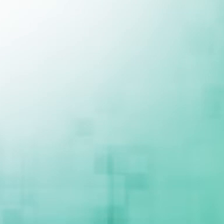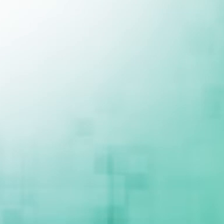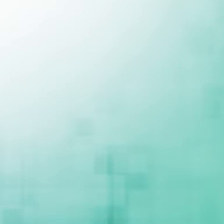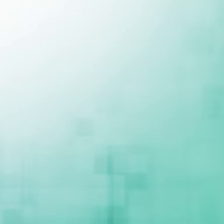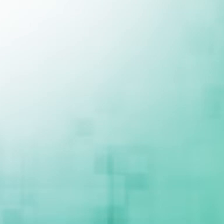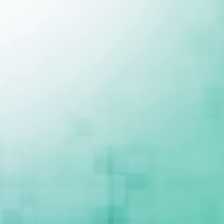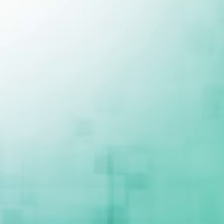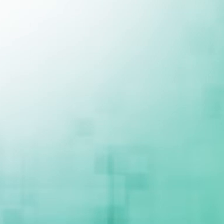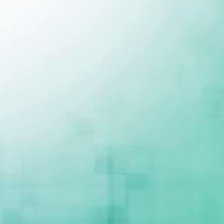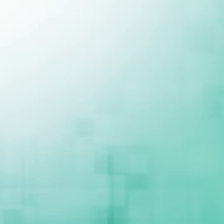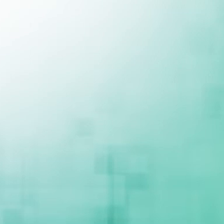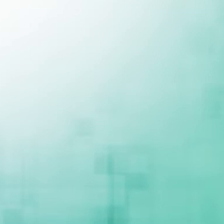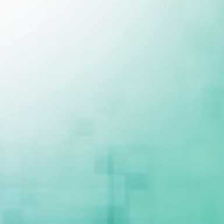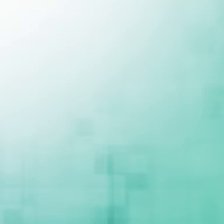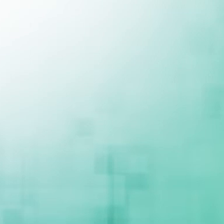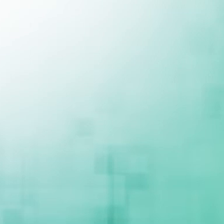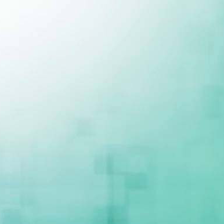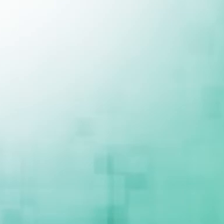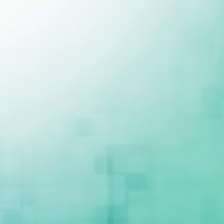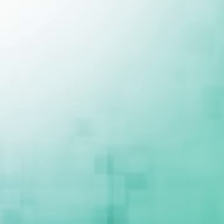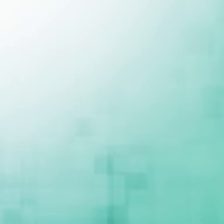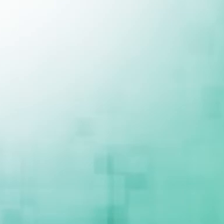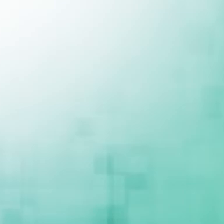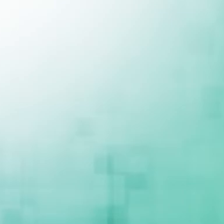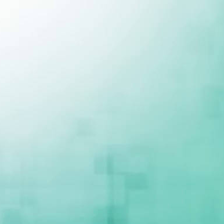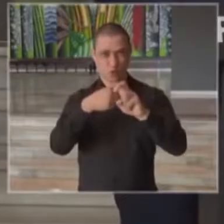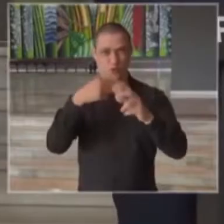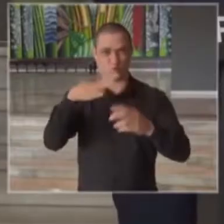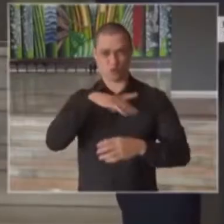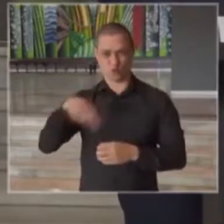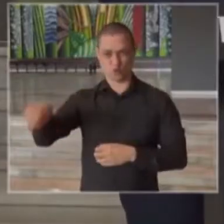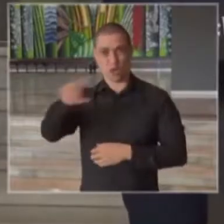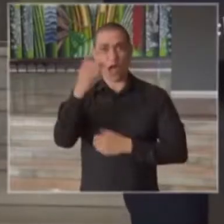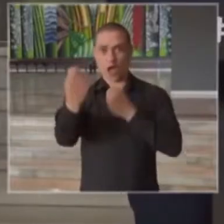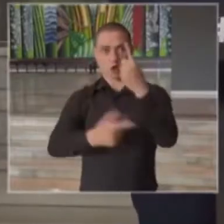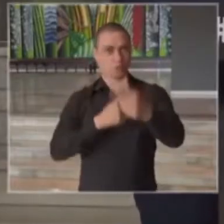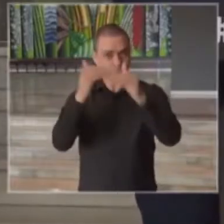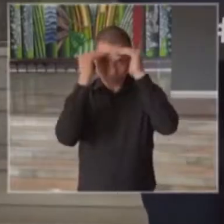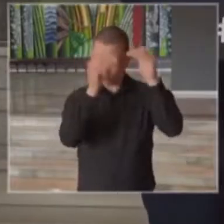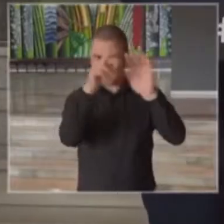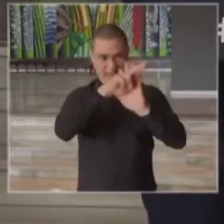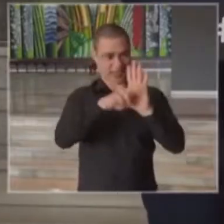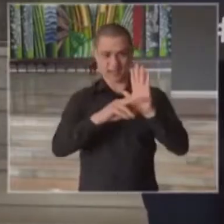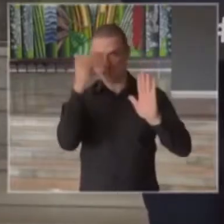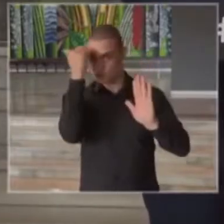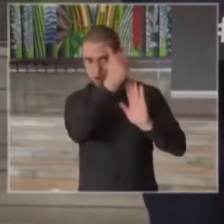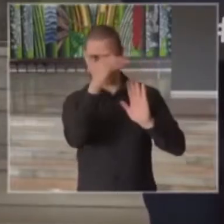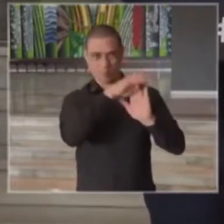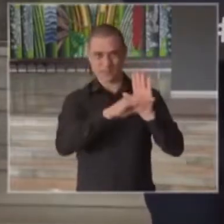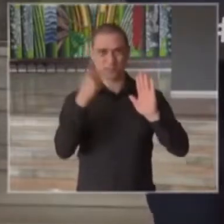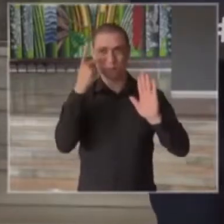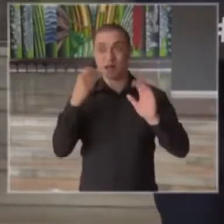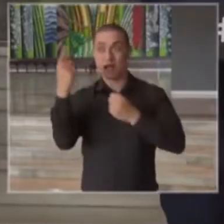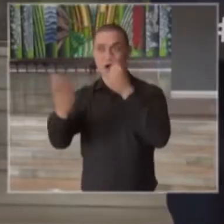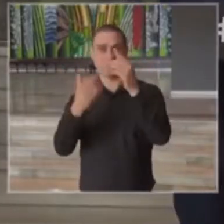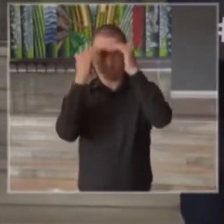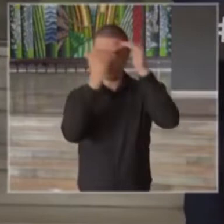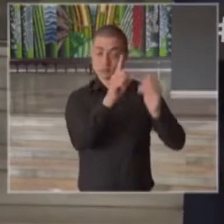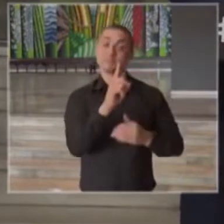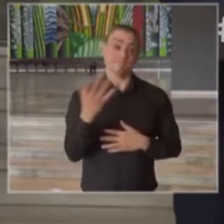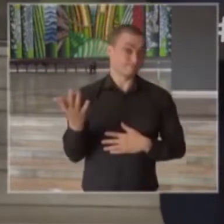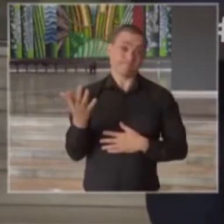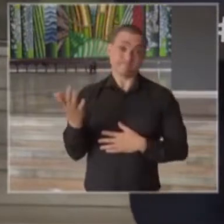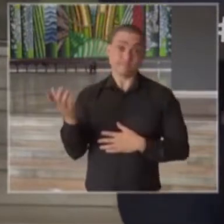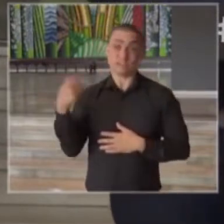estágio 2, que não contempla bares e nem academias. O próprio governador disse que os prefeitos que desobedecerem